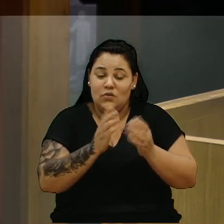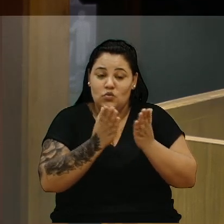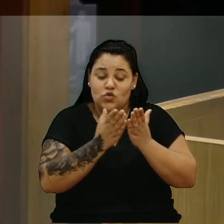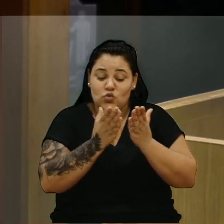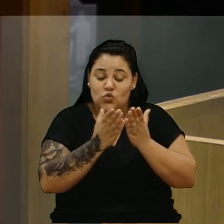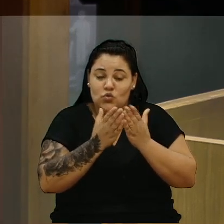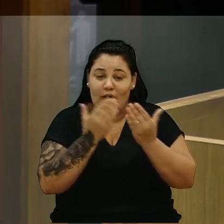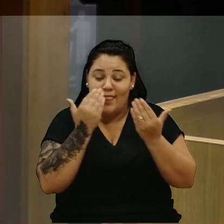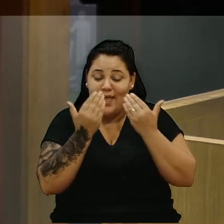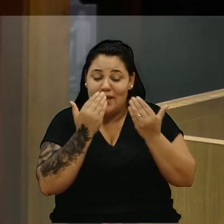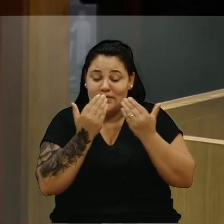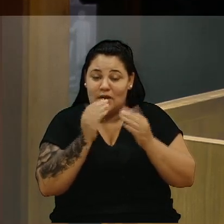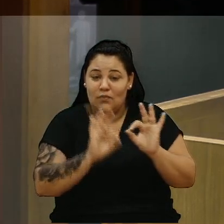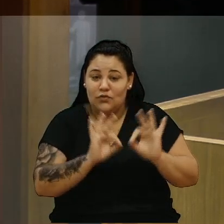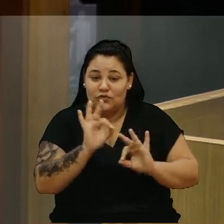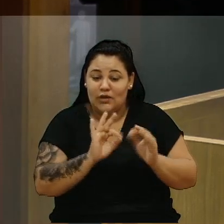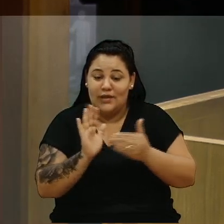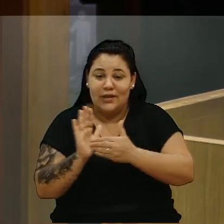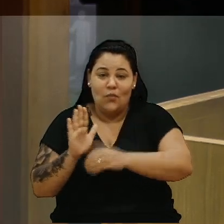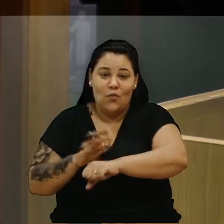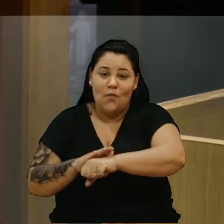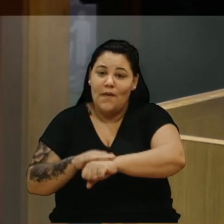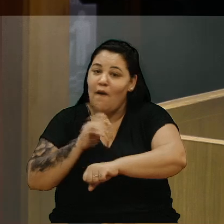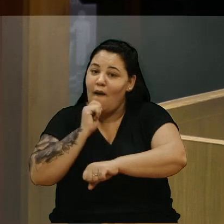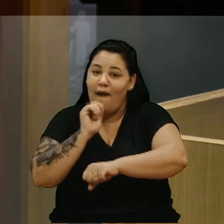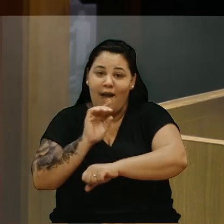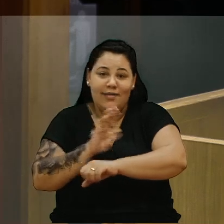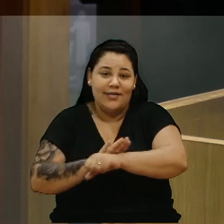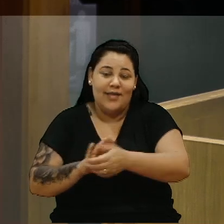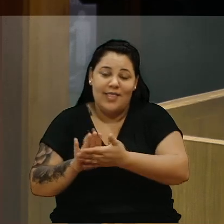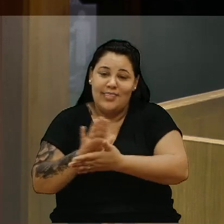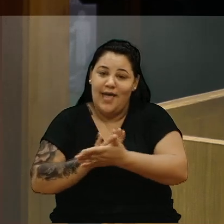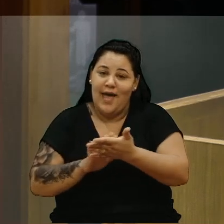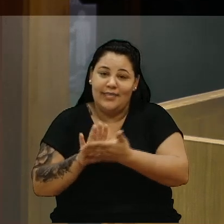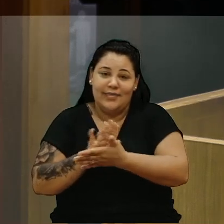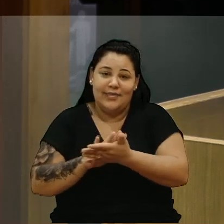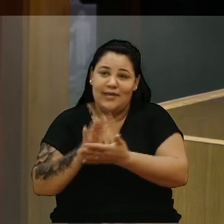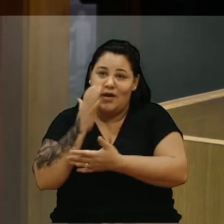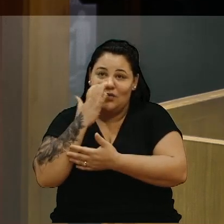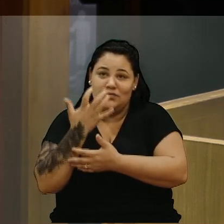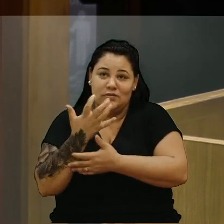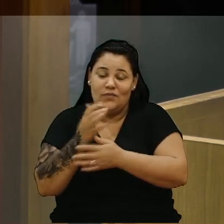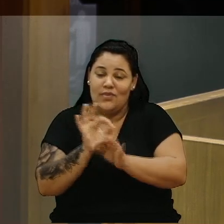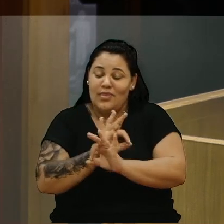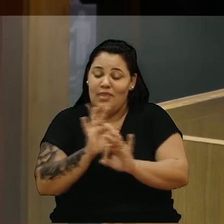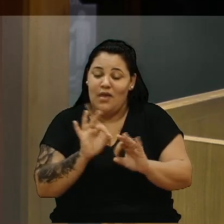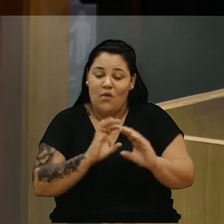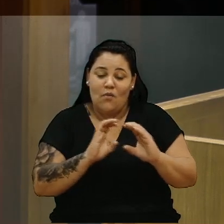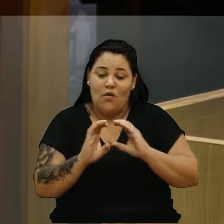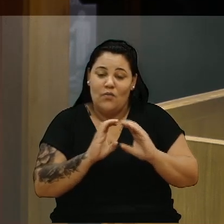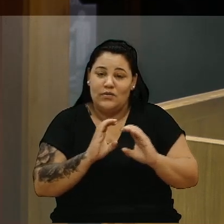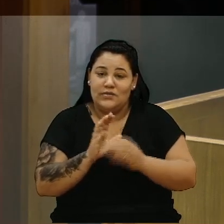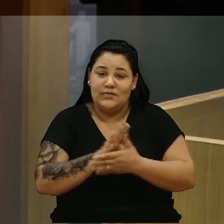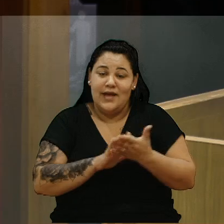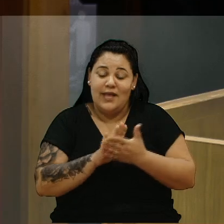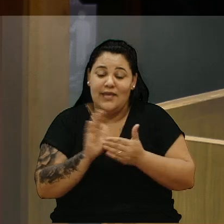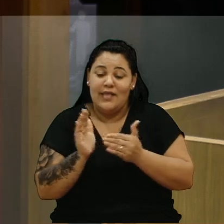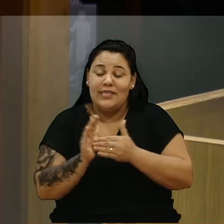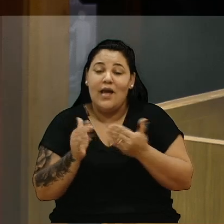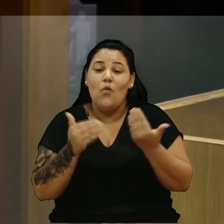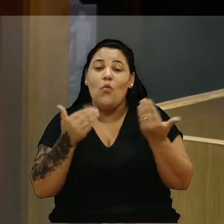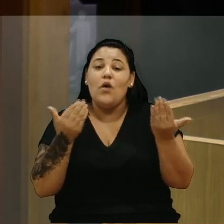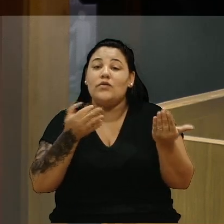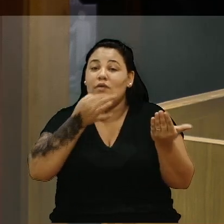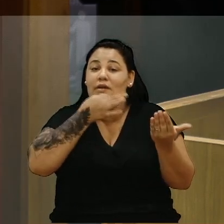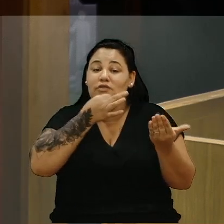do meu projeto. Até o presente momento, nada. Nada. Nenhuma comunicação. Até quando Caxias do Sul vai